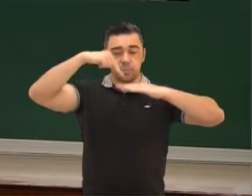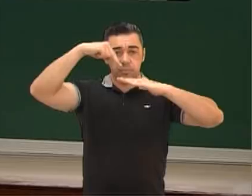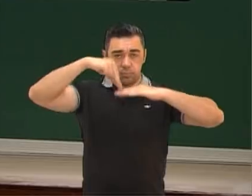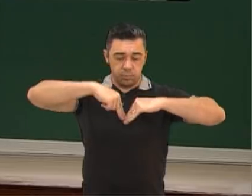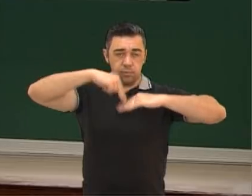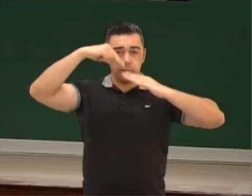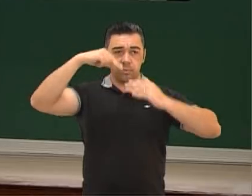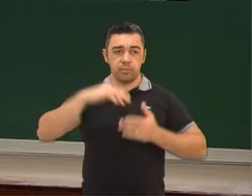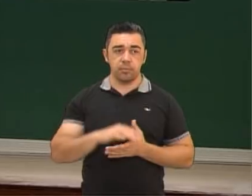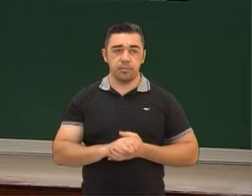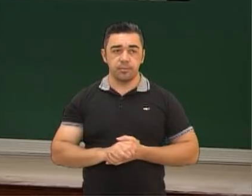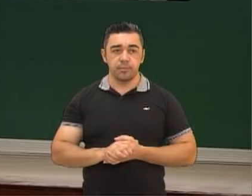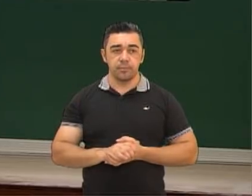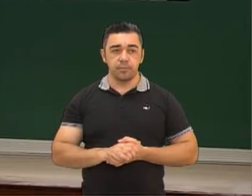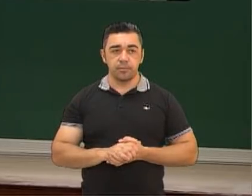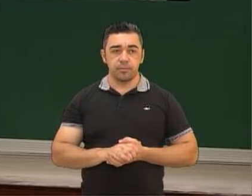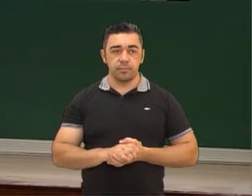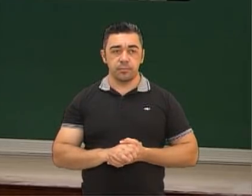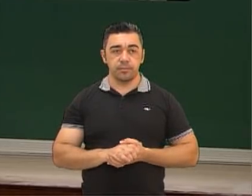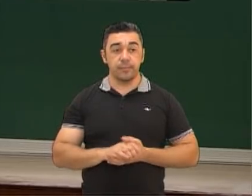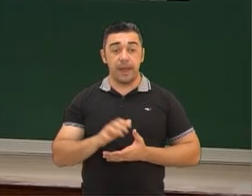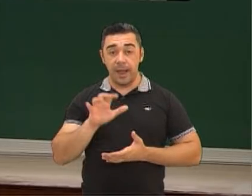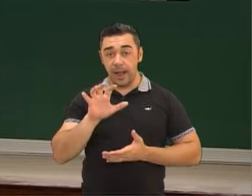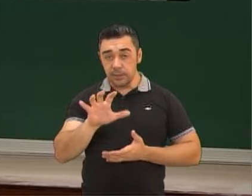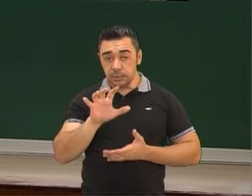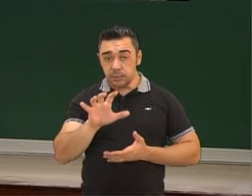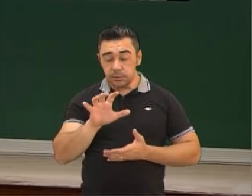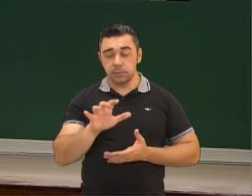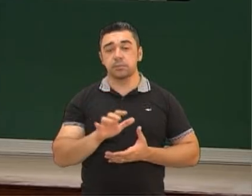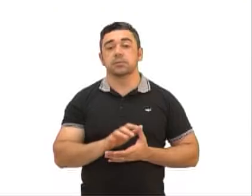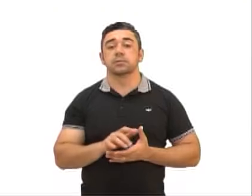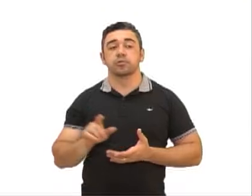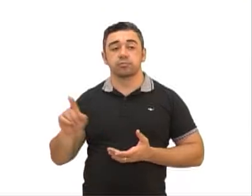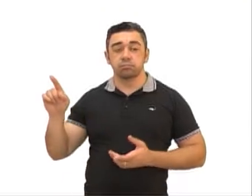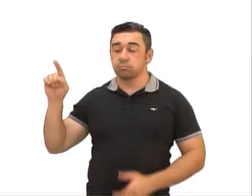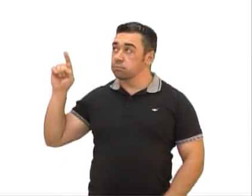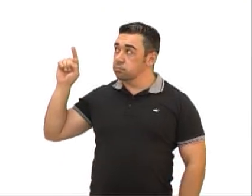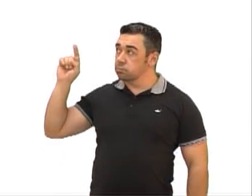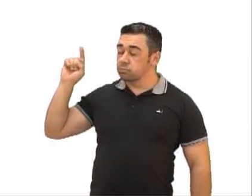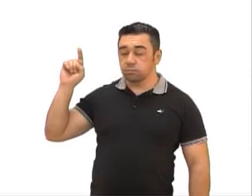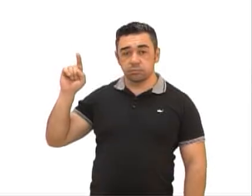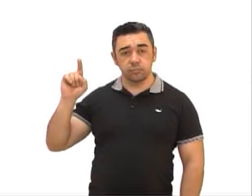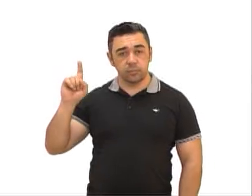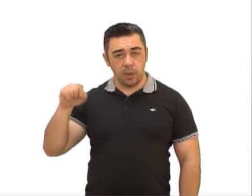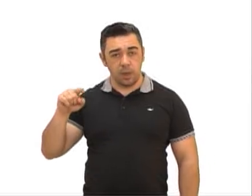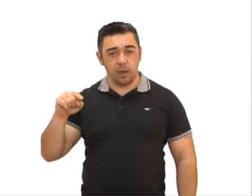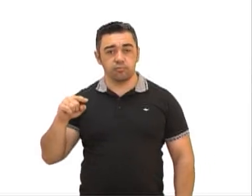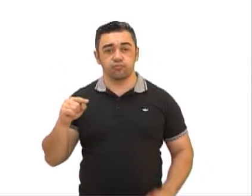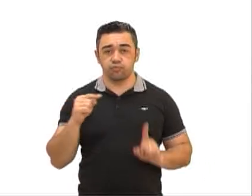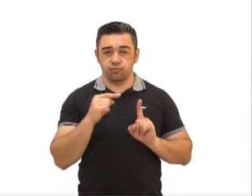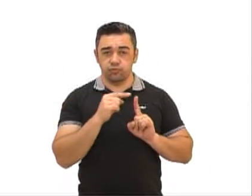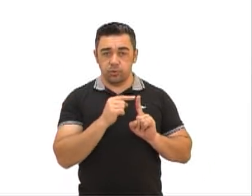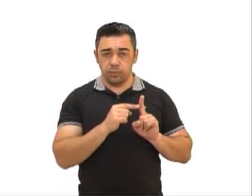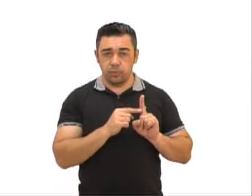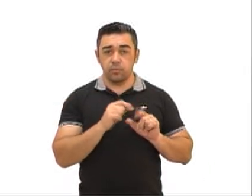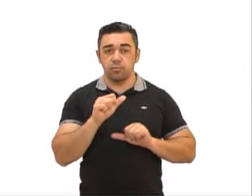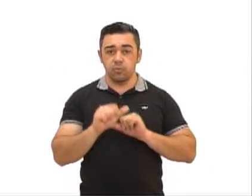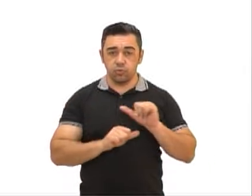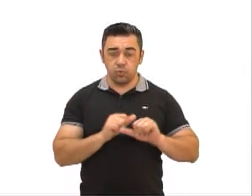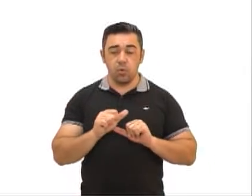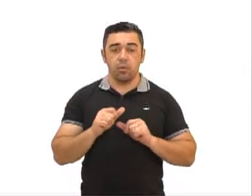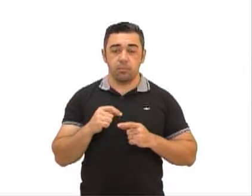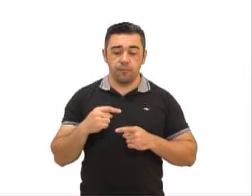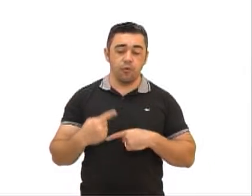cama elástica, tá? Assim, a visão que se tinha da modalidade mudou e sua